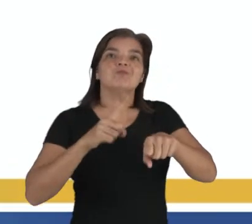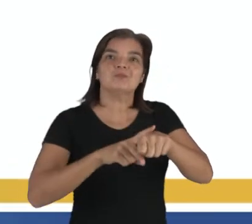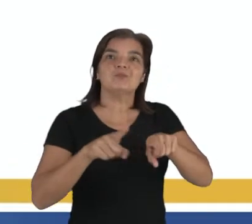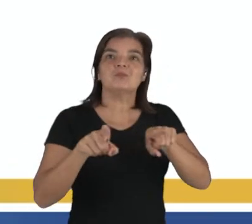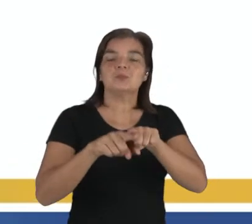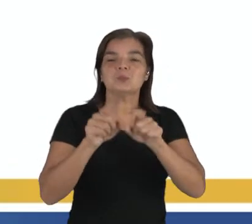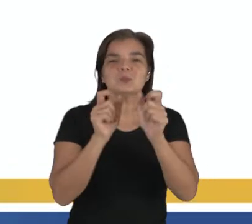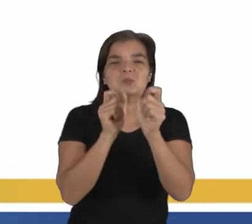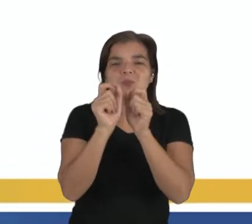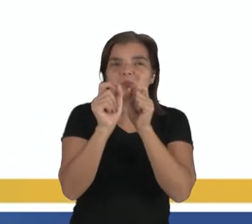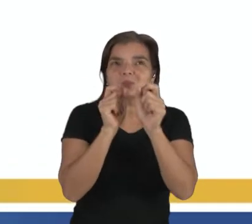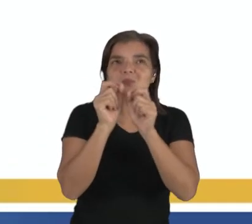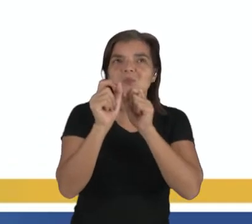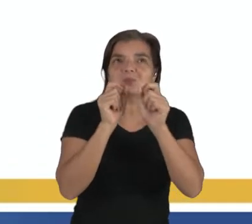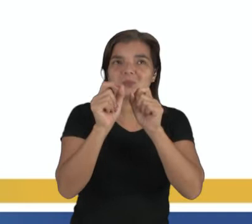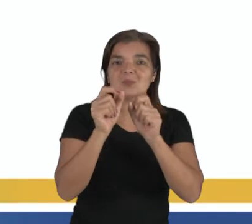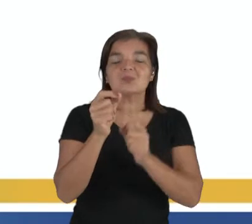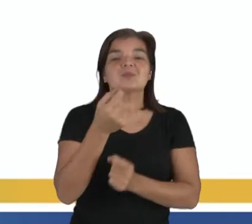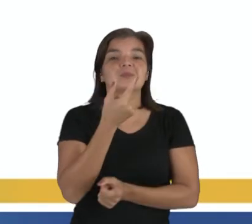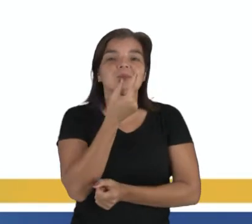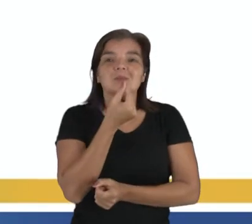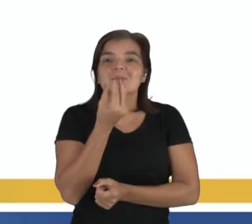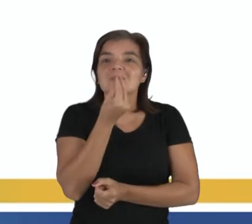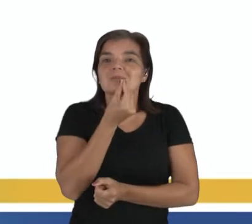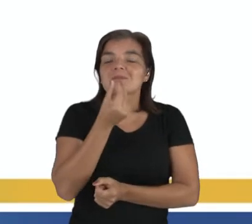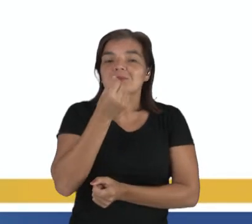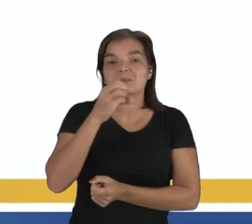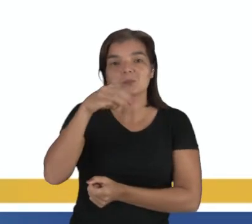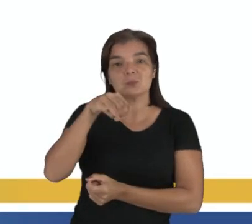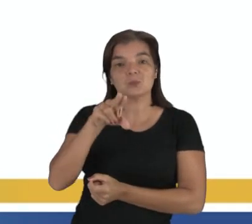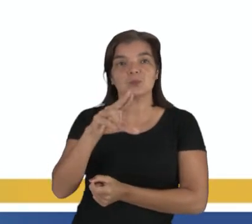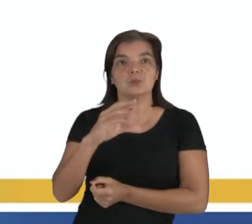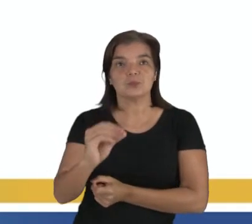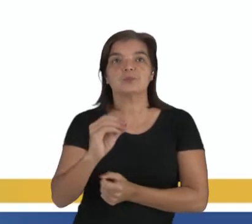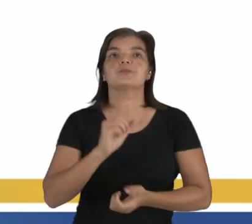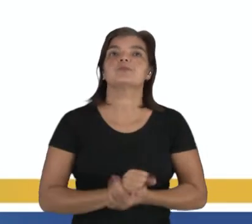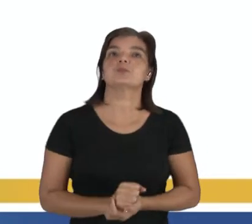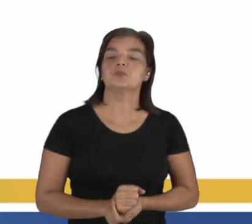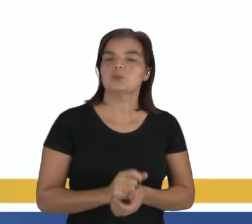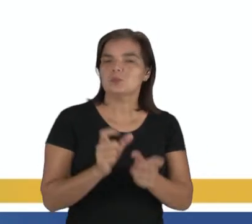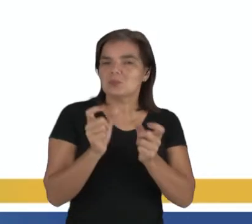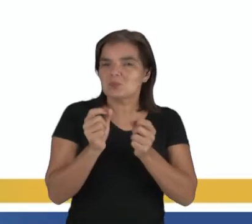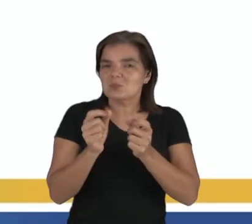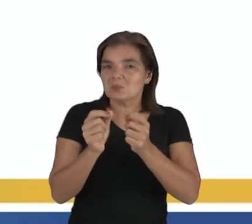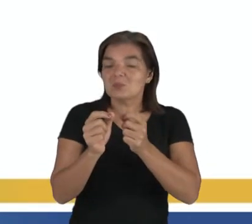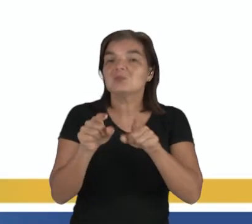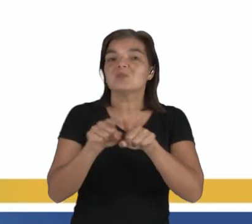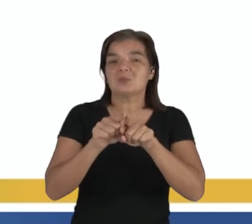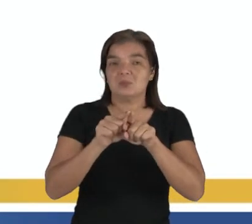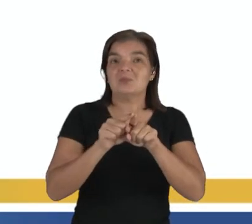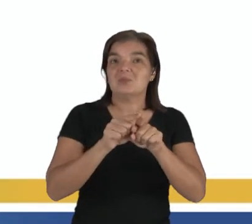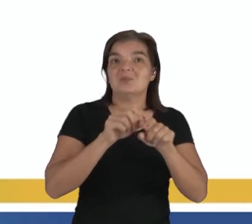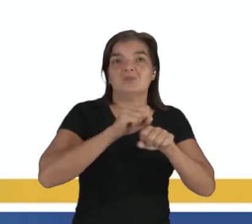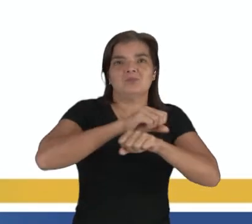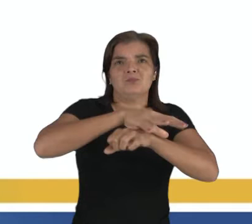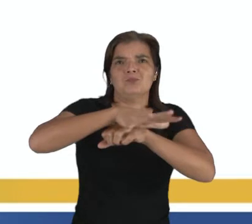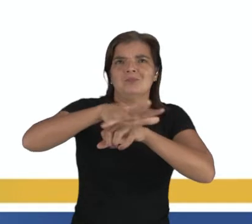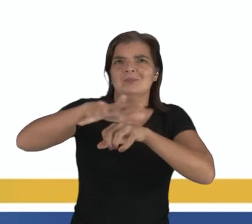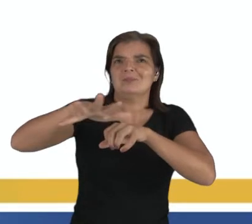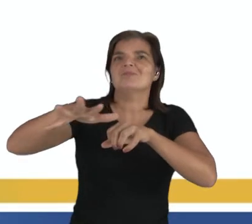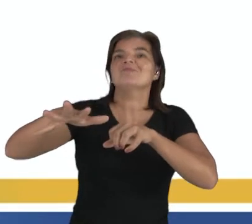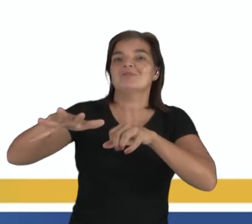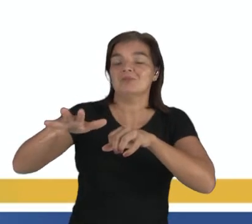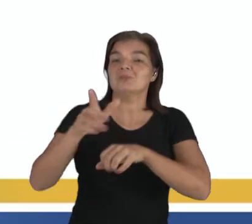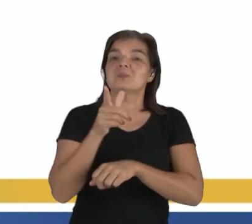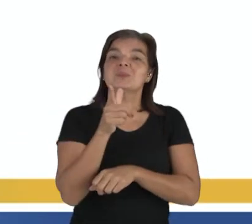dá predominantemente por meio de gotículas de saliva e muco. O micro-organismo viaja a